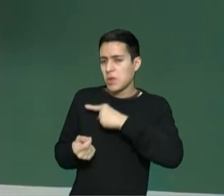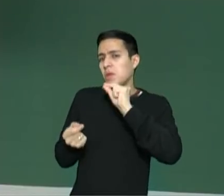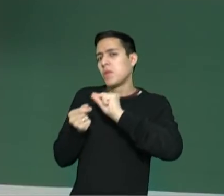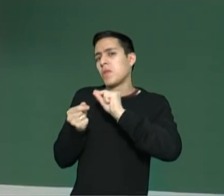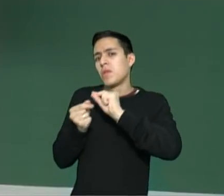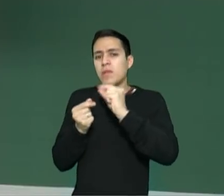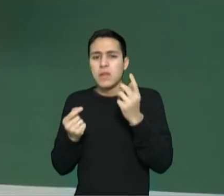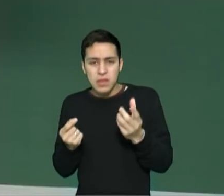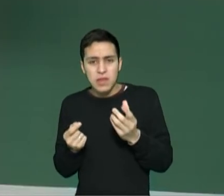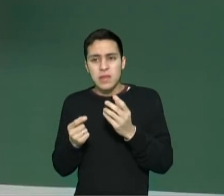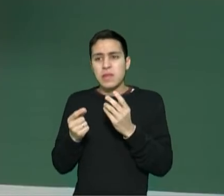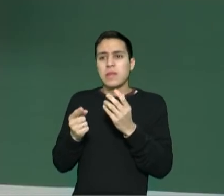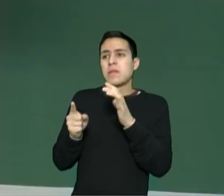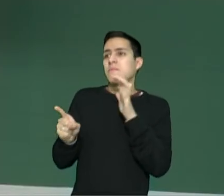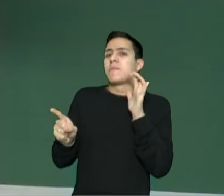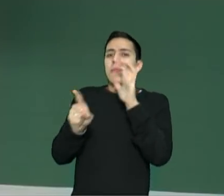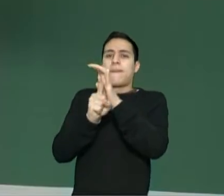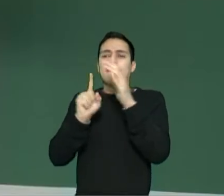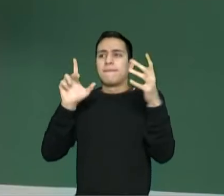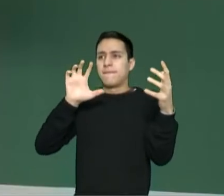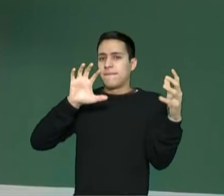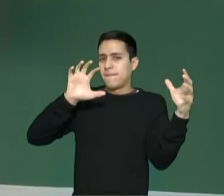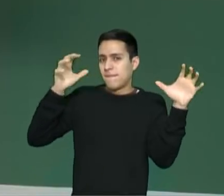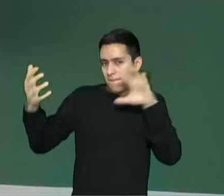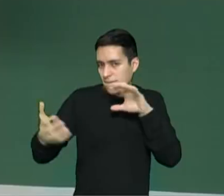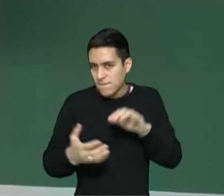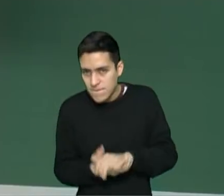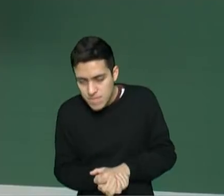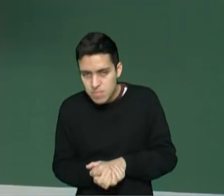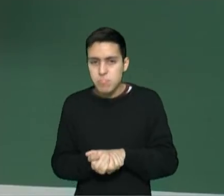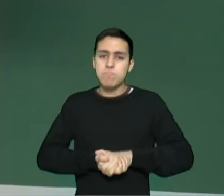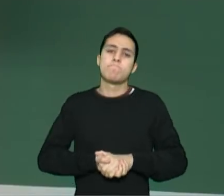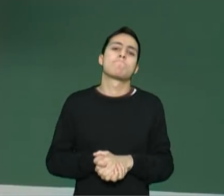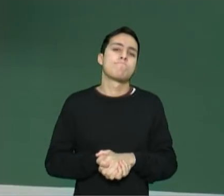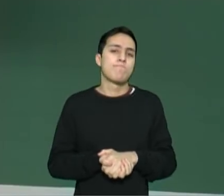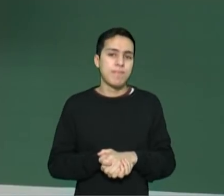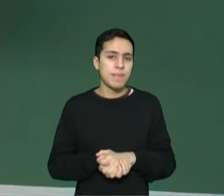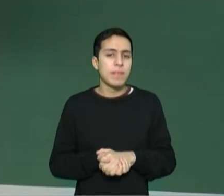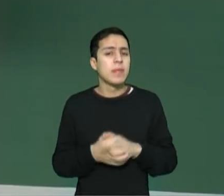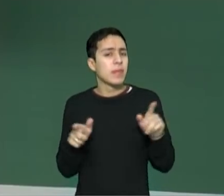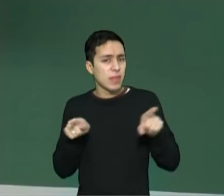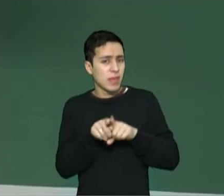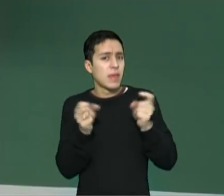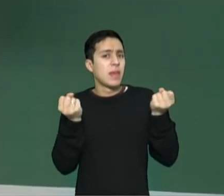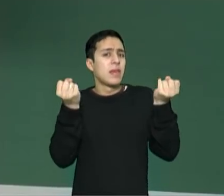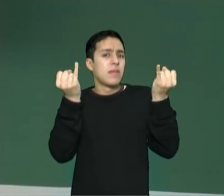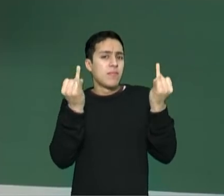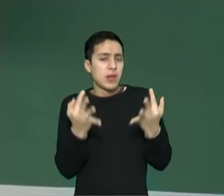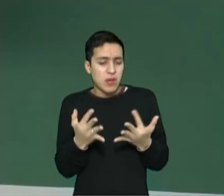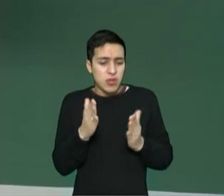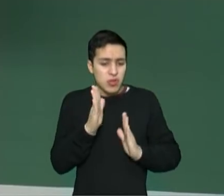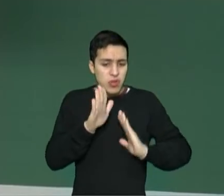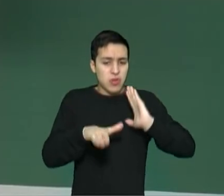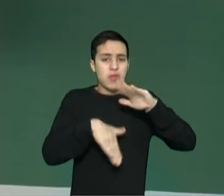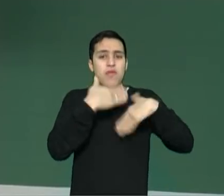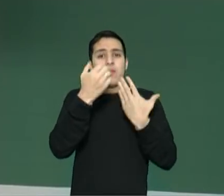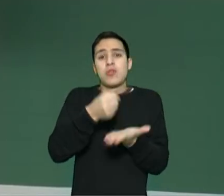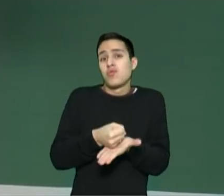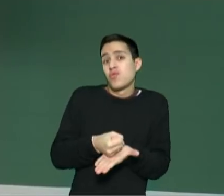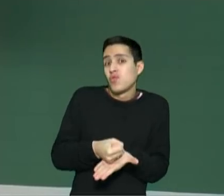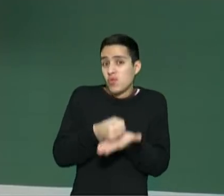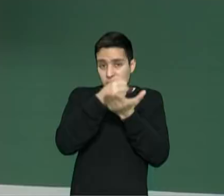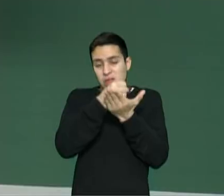atinge, de maneira geral, o tempo e, por consequência, o clima. Falar sobre desenvolvimento sustentável, que é um tema